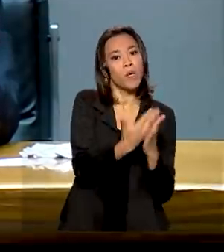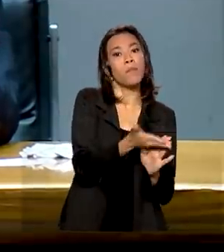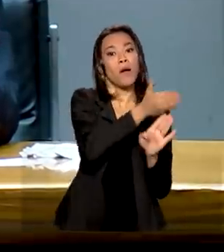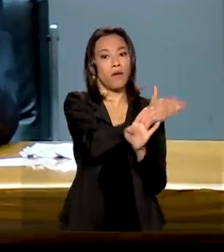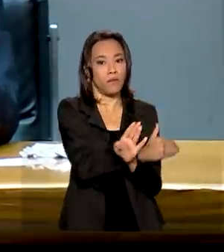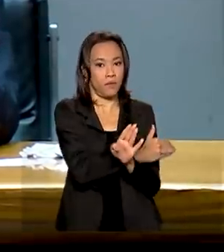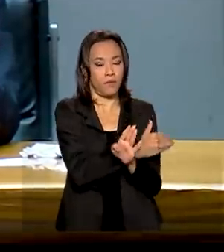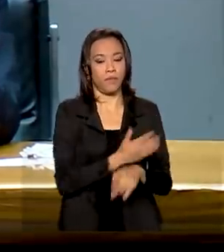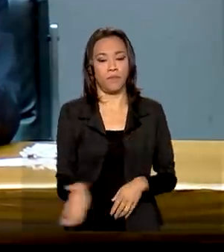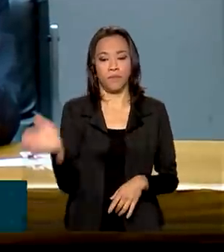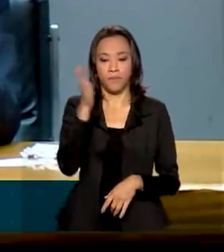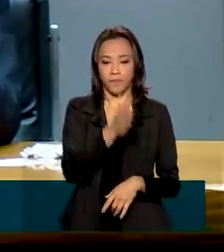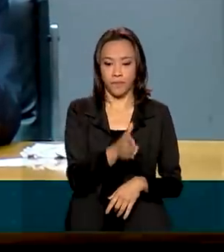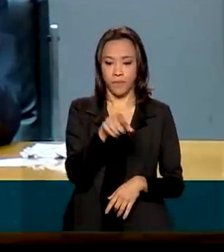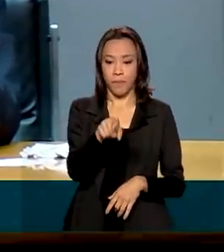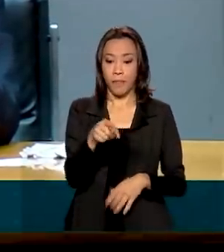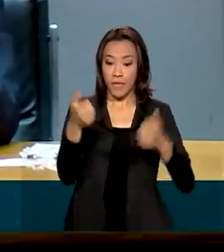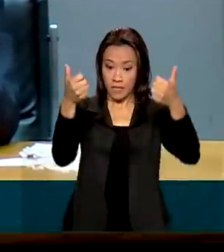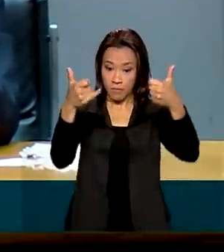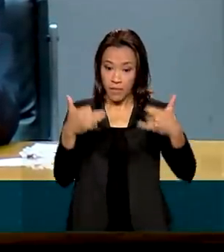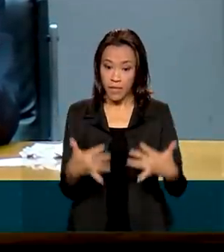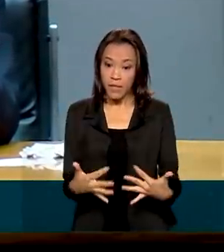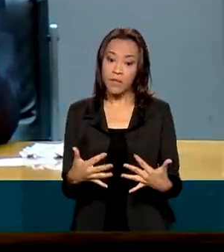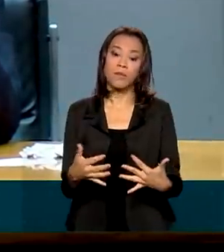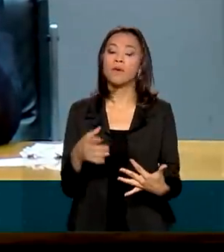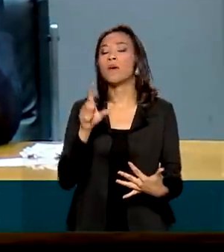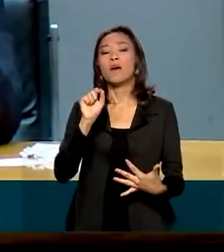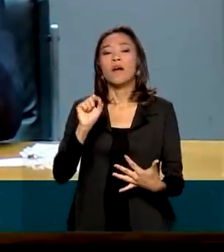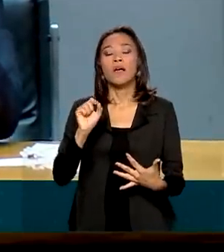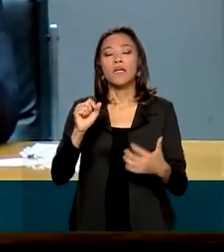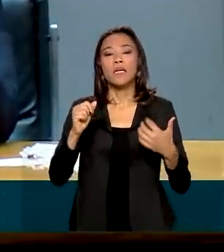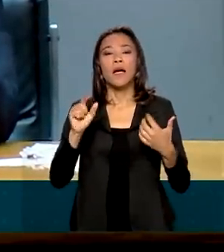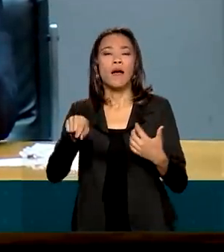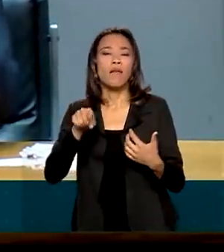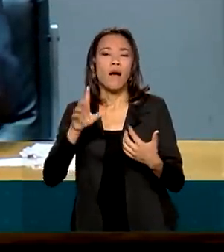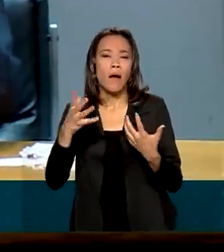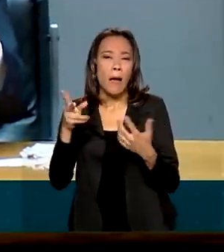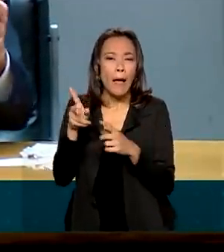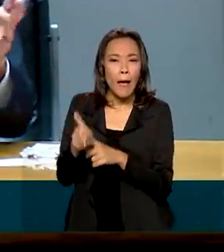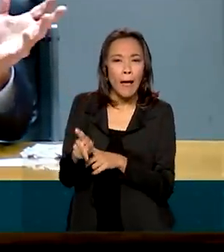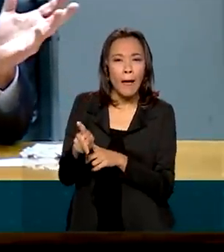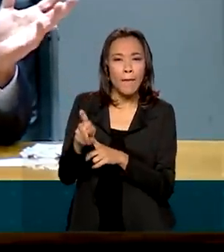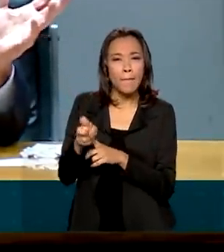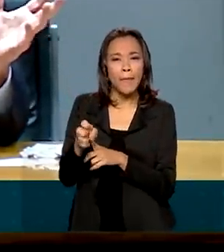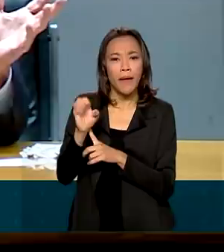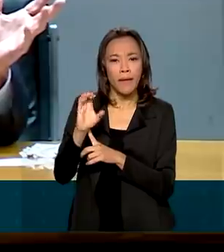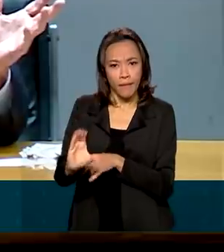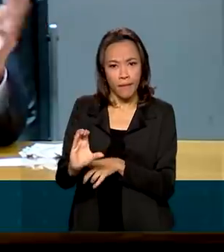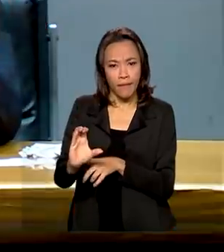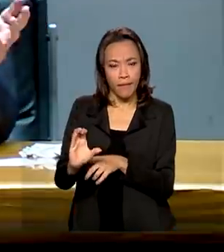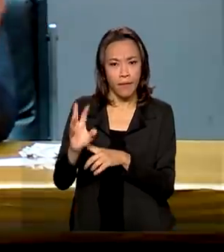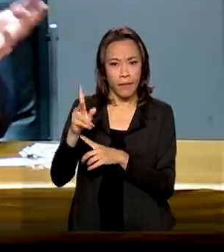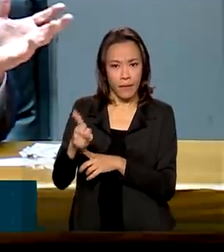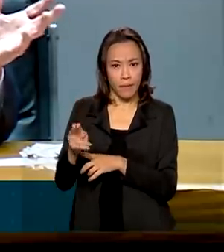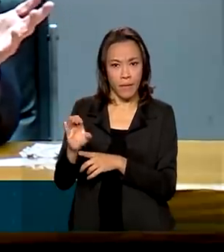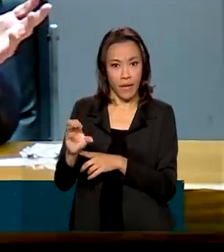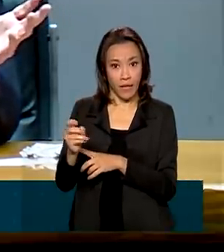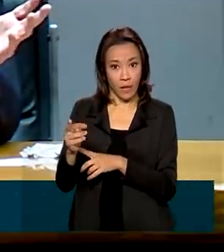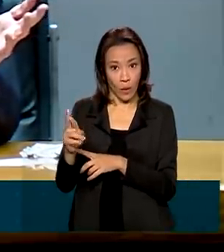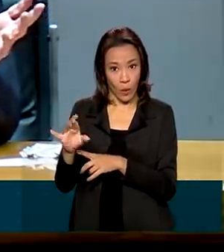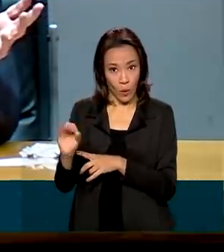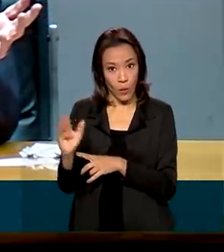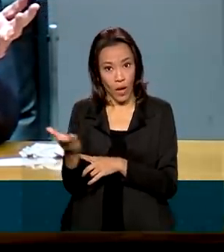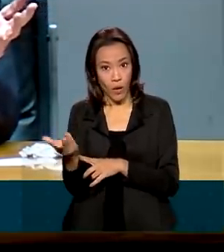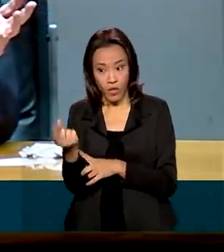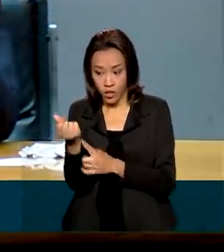Bolsa, de repente caiu o meteoro, que era o precatório, fazer a PEC do precatório é devolver o dinheiro para o espaço fiscal, para a área